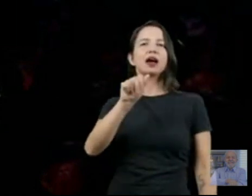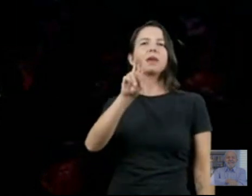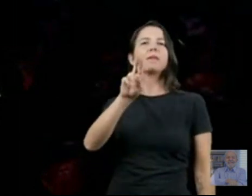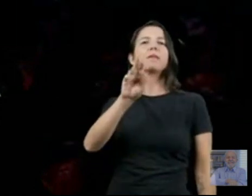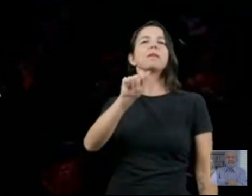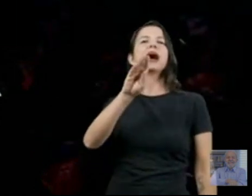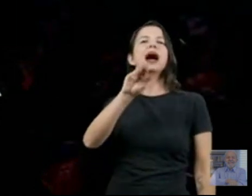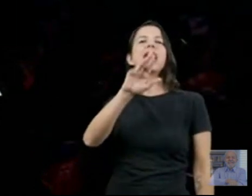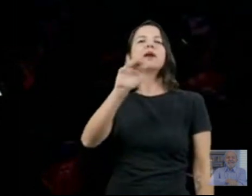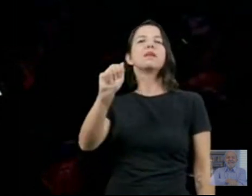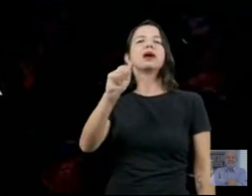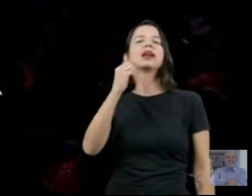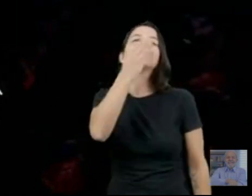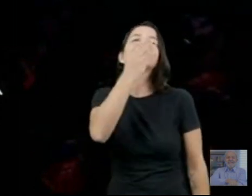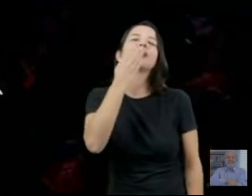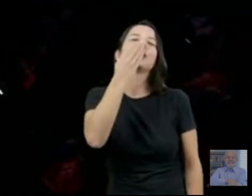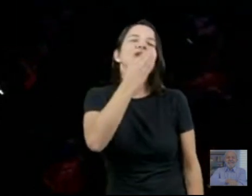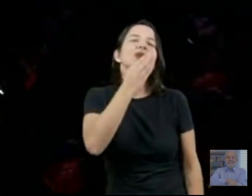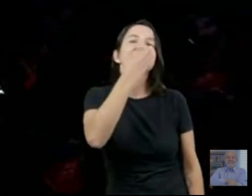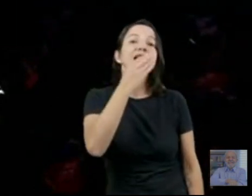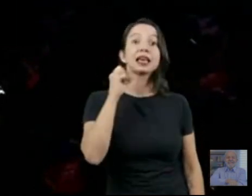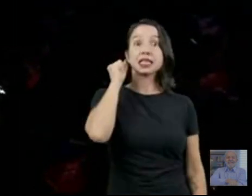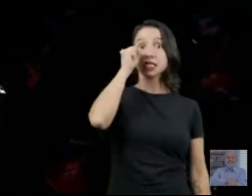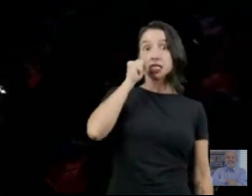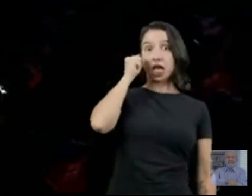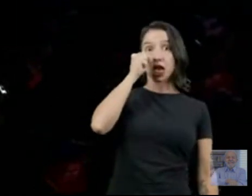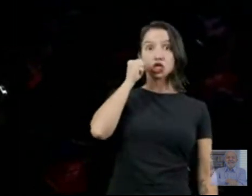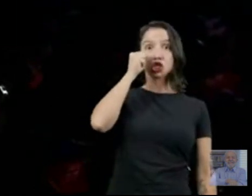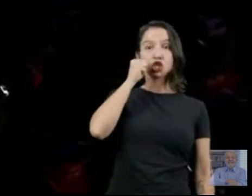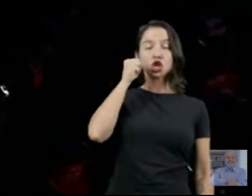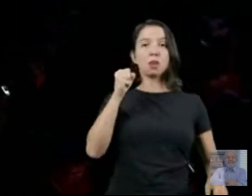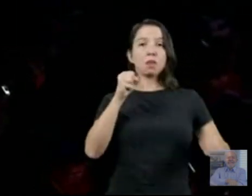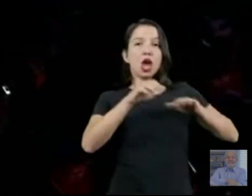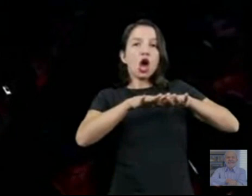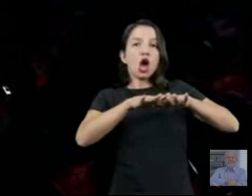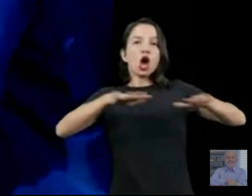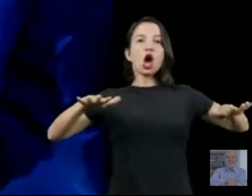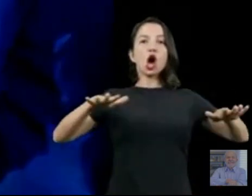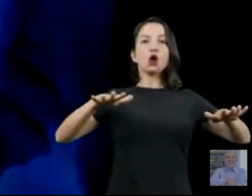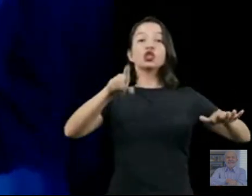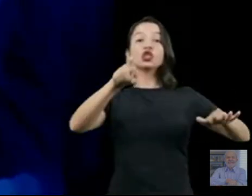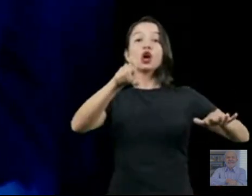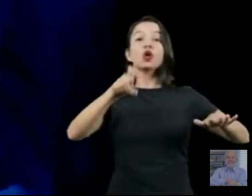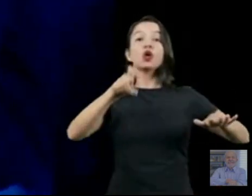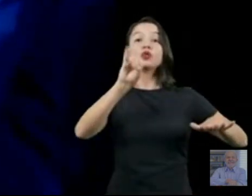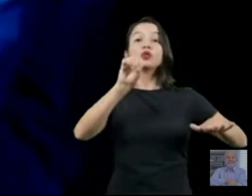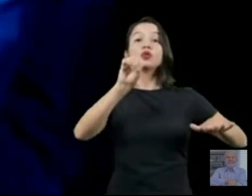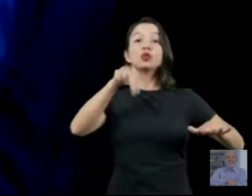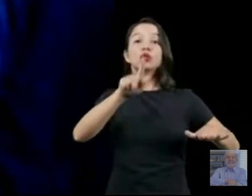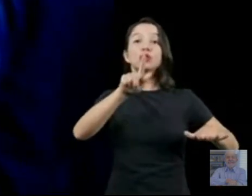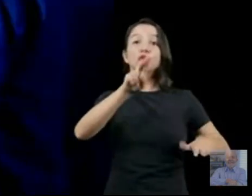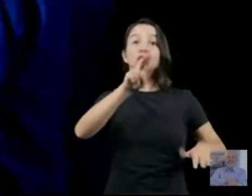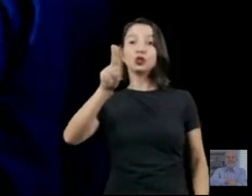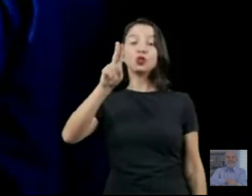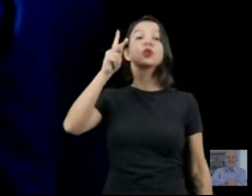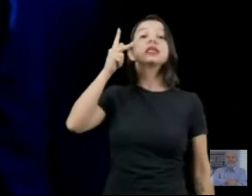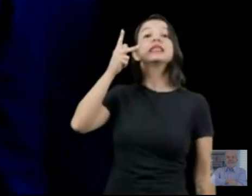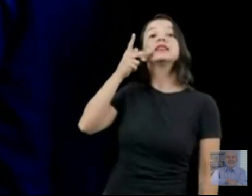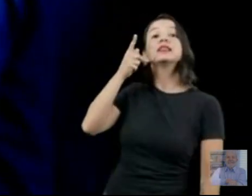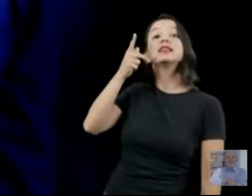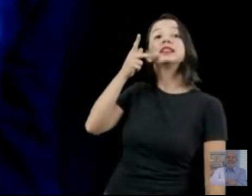Alagoas, teus hermetos, de Javana o Maceió, Ceará, de Patativa,